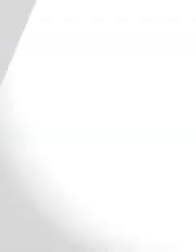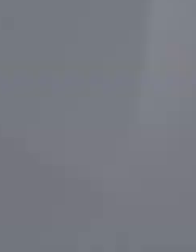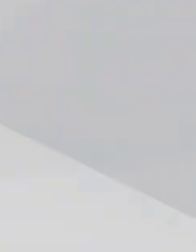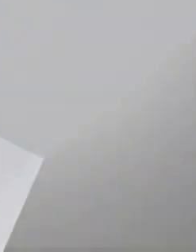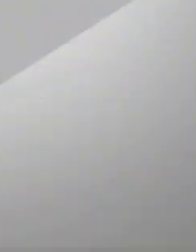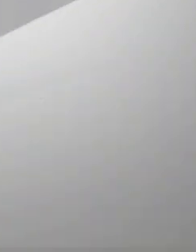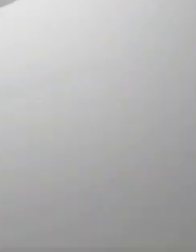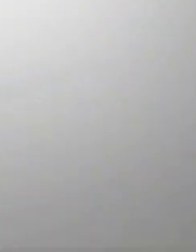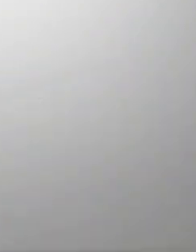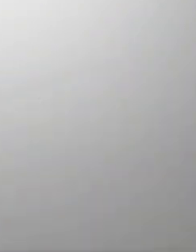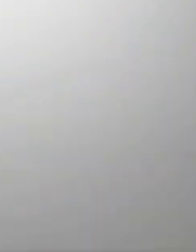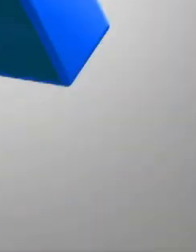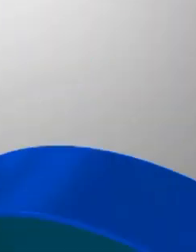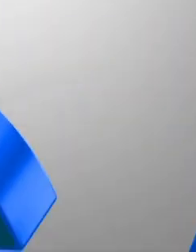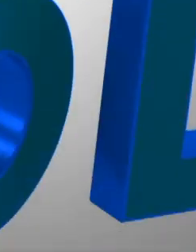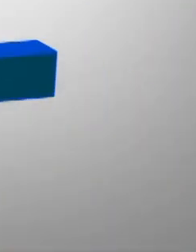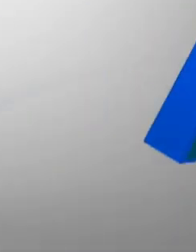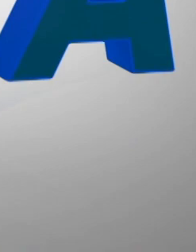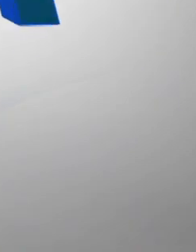E aí E aí